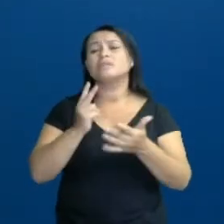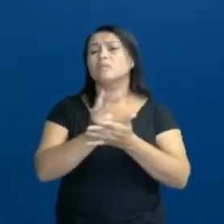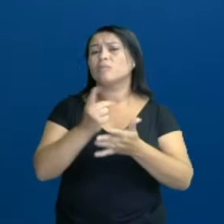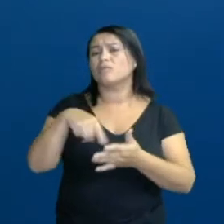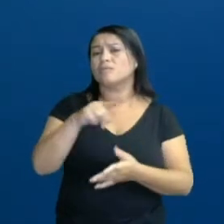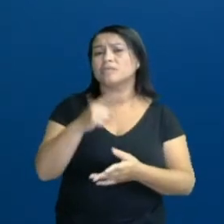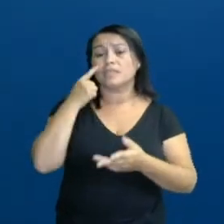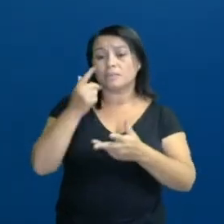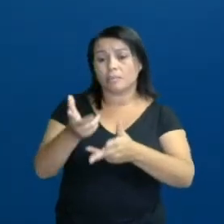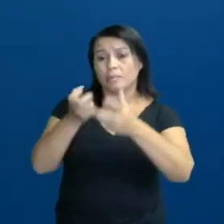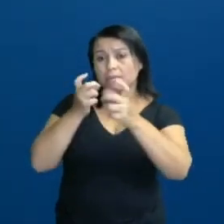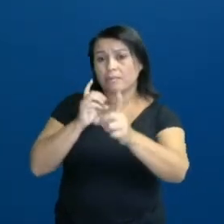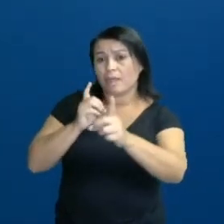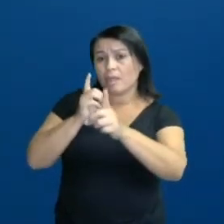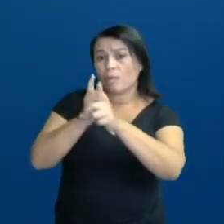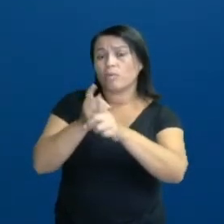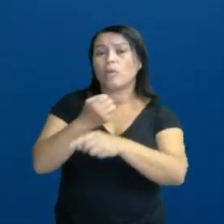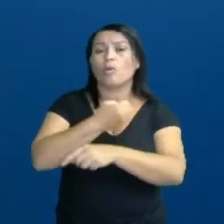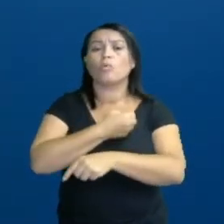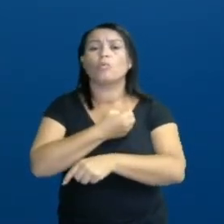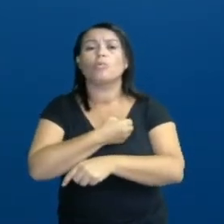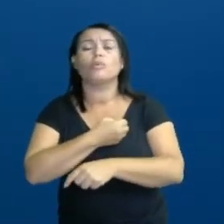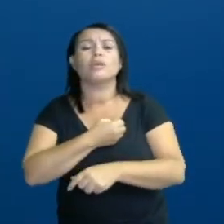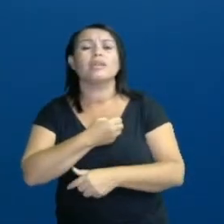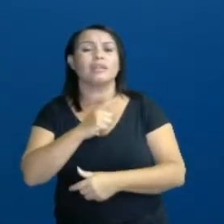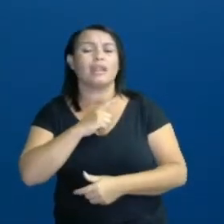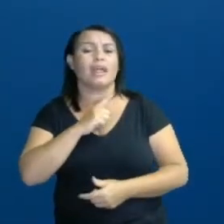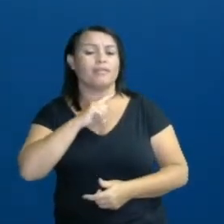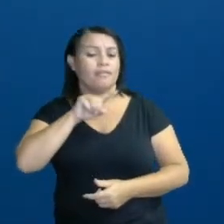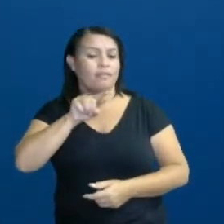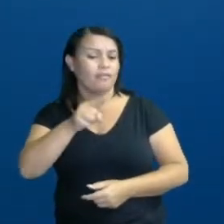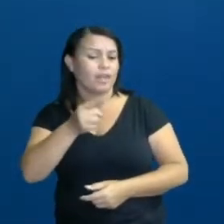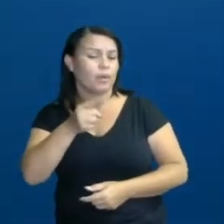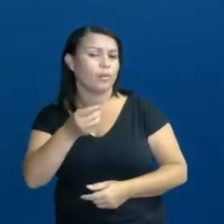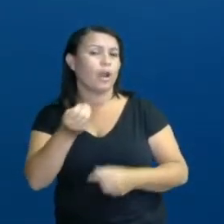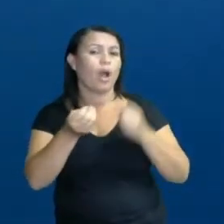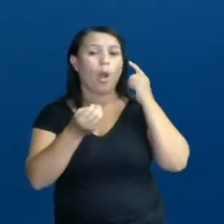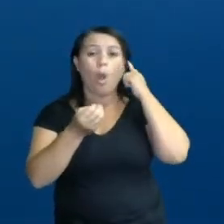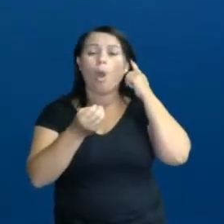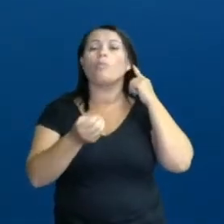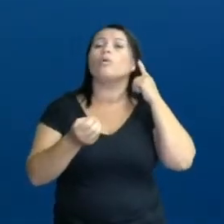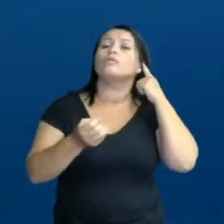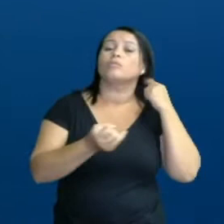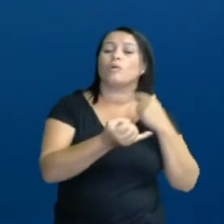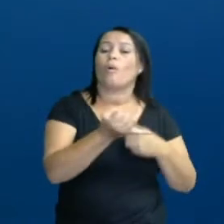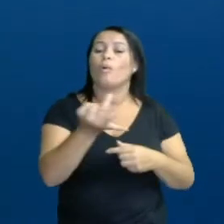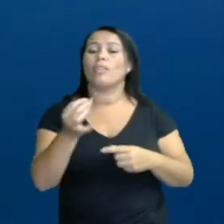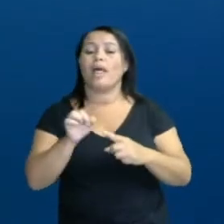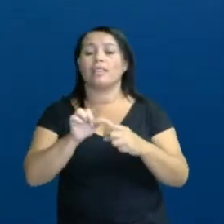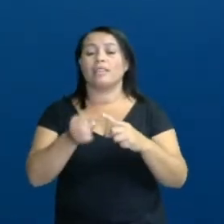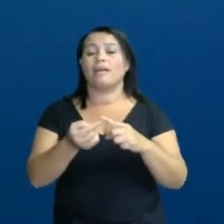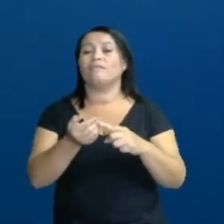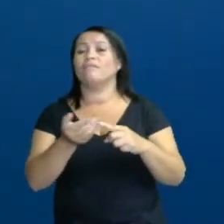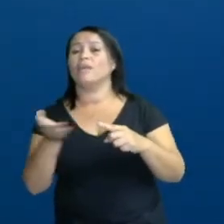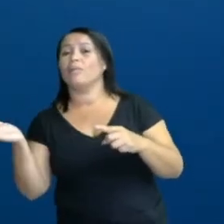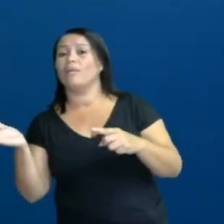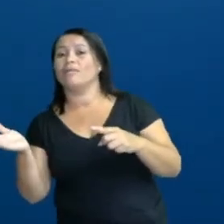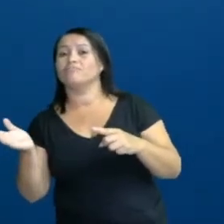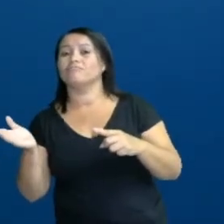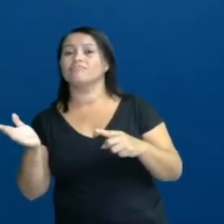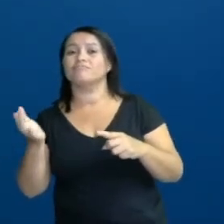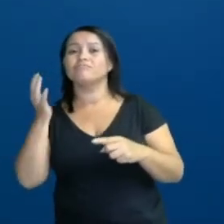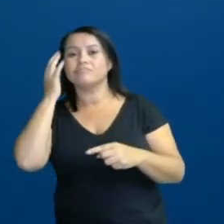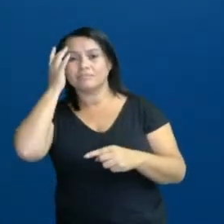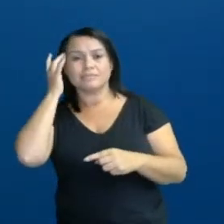você identificar um número quando ele vem acompanhado por vírgula, nós sempre contamos as casas depois da